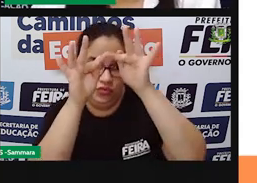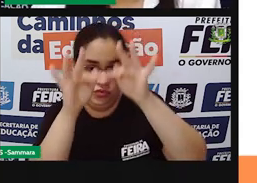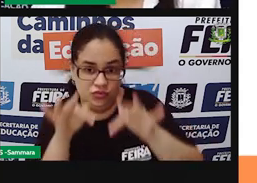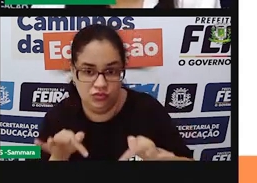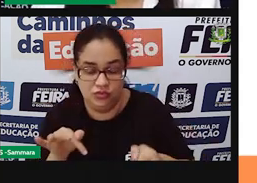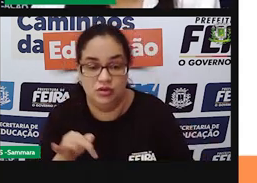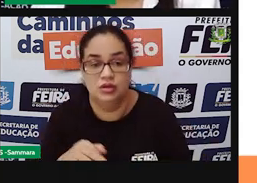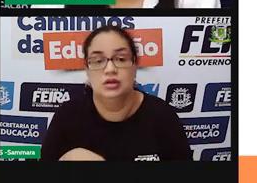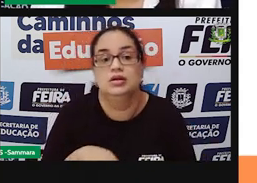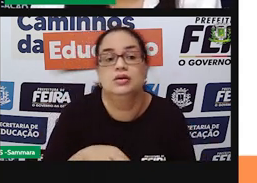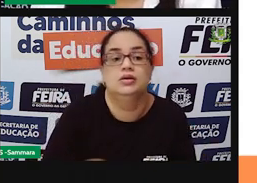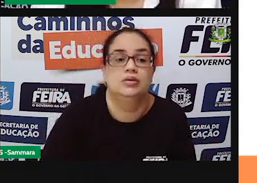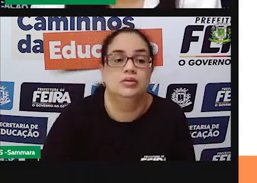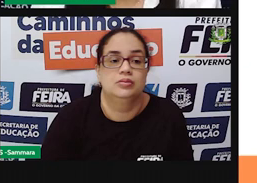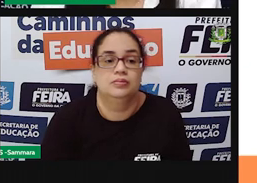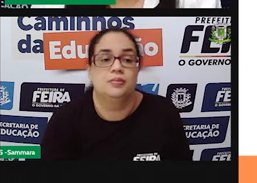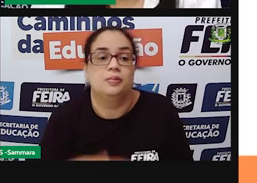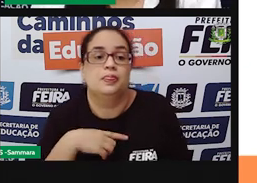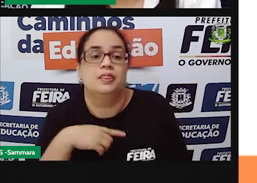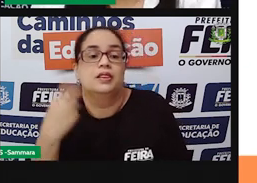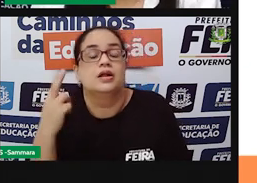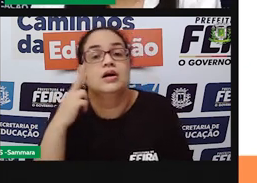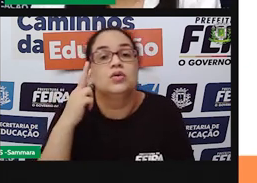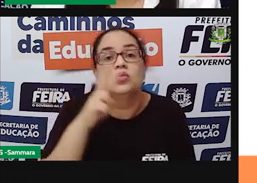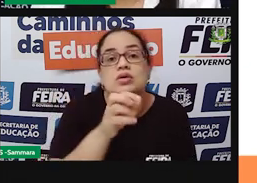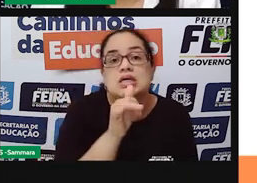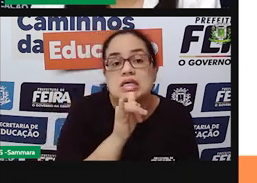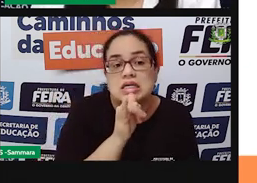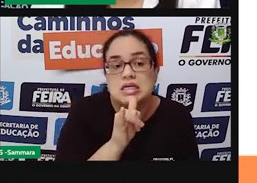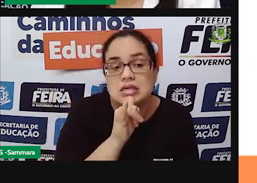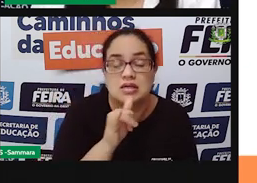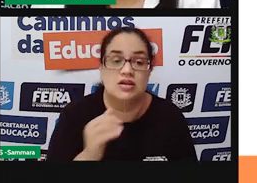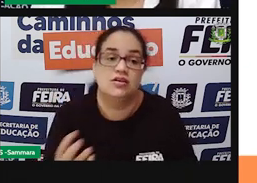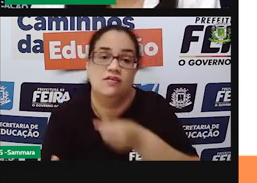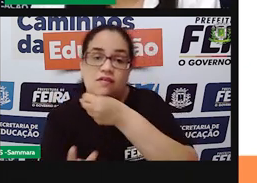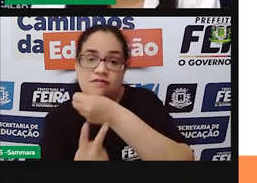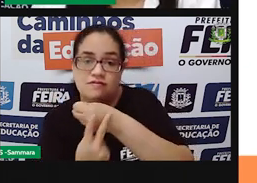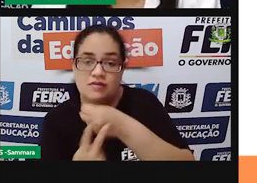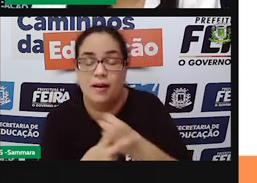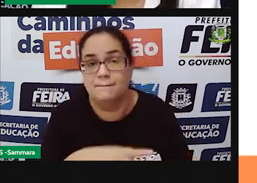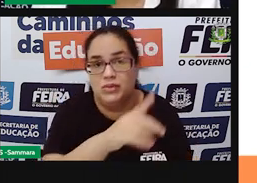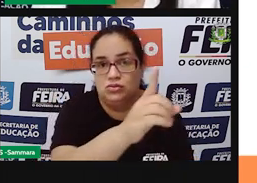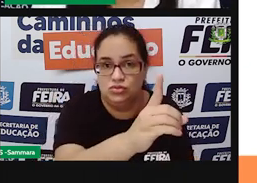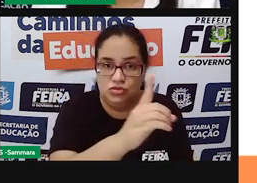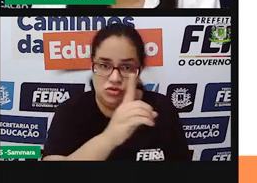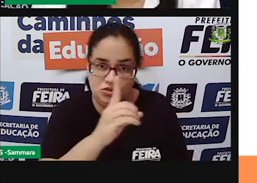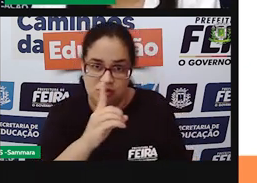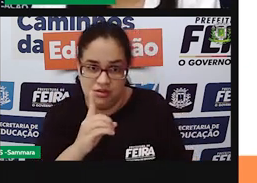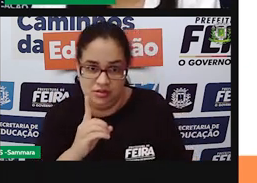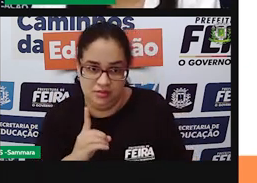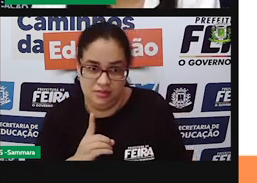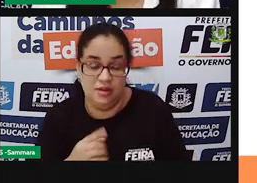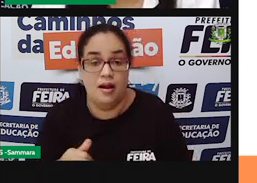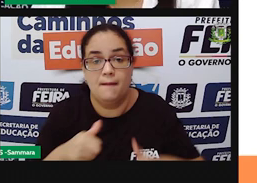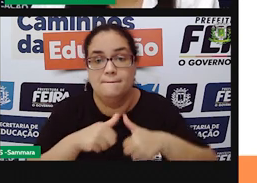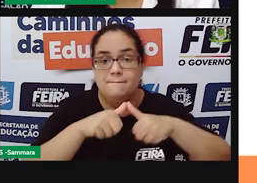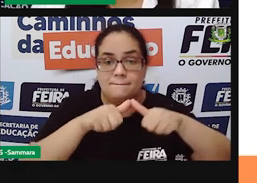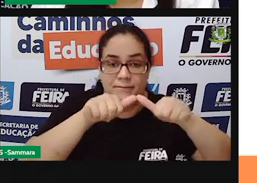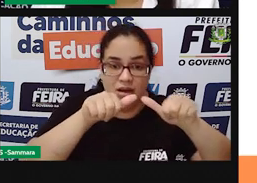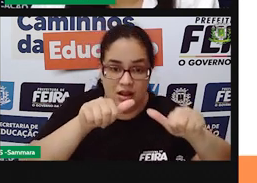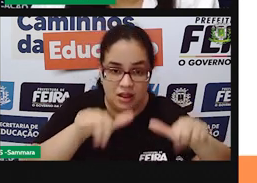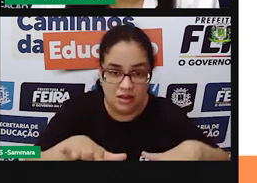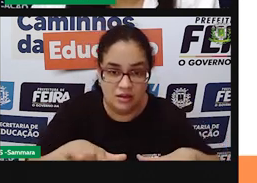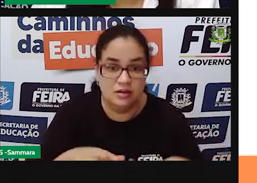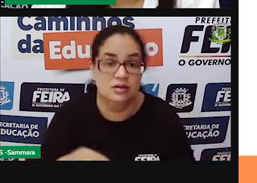a esses radicais. Então, a gente vê, por exemplo, o verbo aí chegar, se conserva aí a palavra até